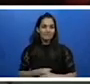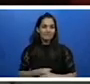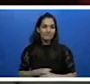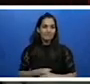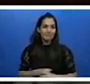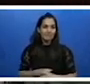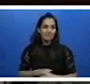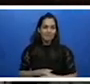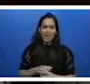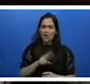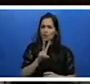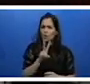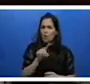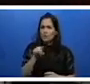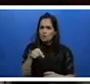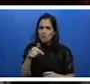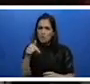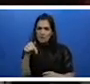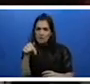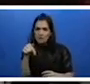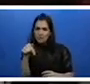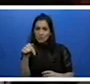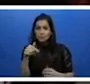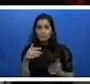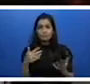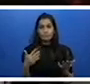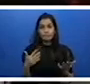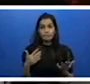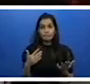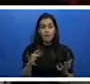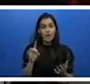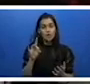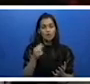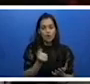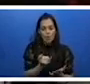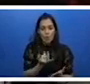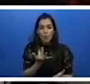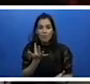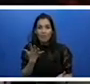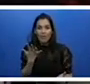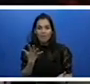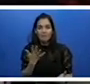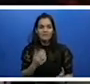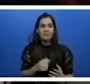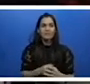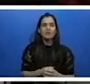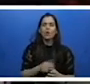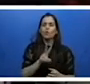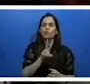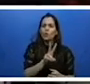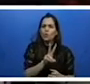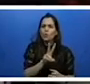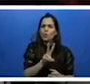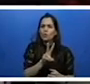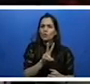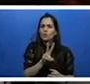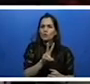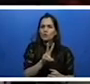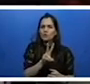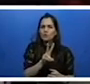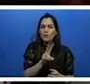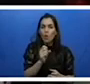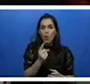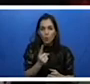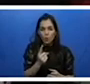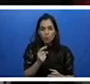2 inteiros e 7 décimos? Ora, é só eu contar, eu não tenho 2 aqui? Então, 2 inteiros e